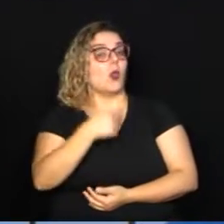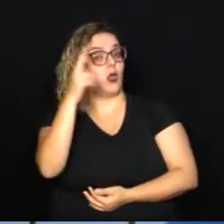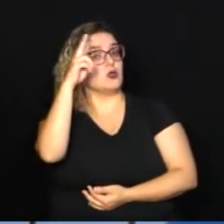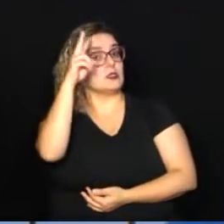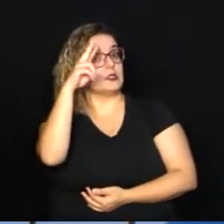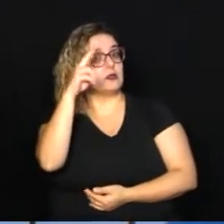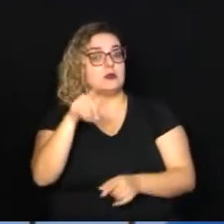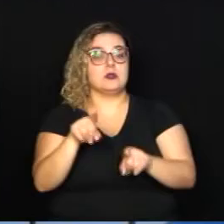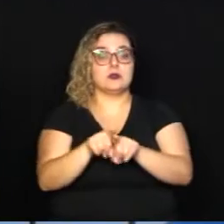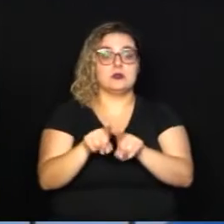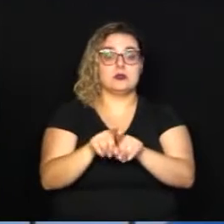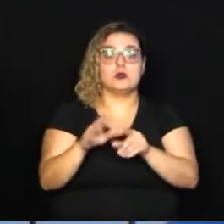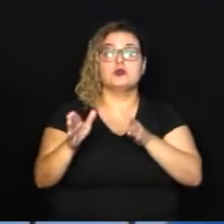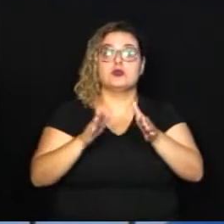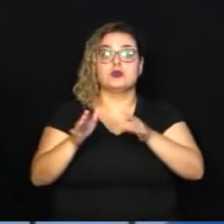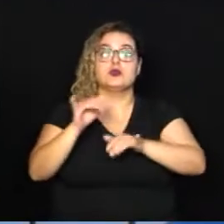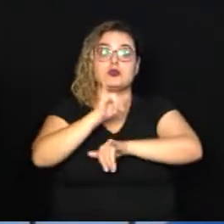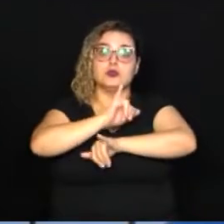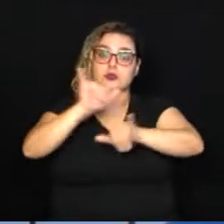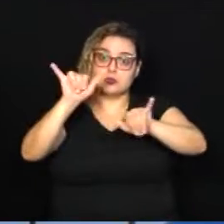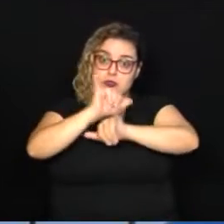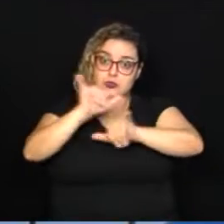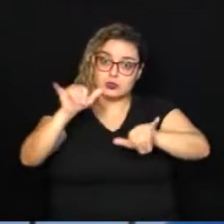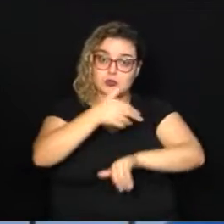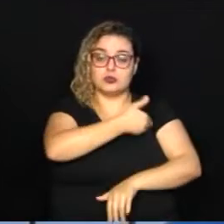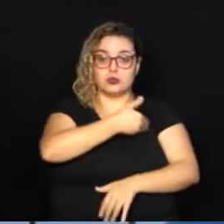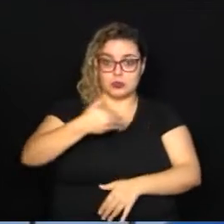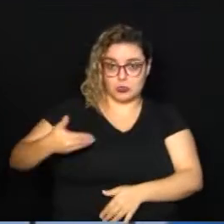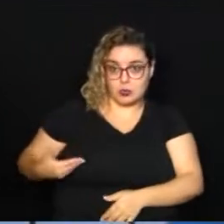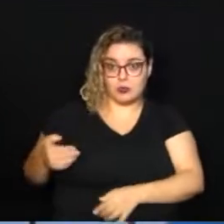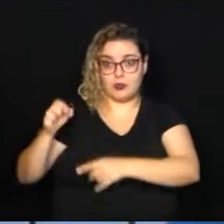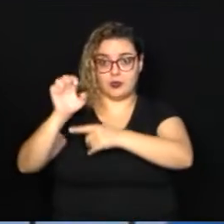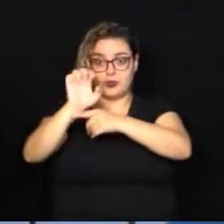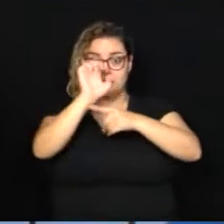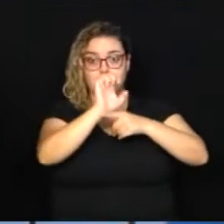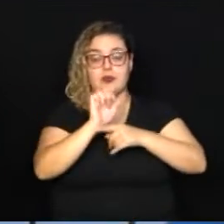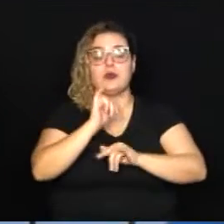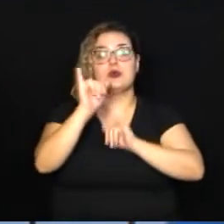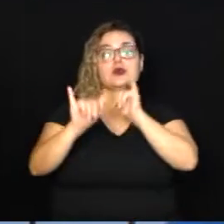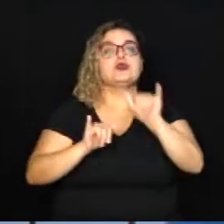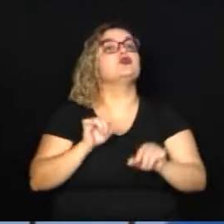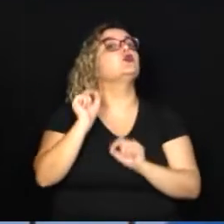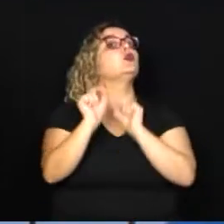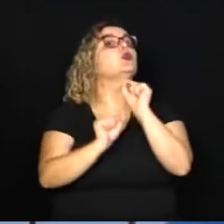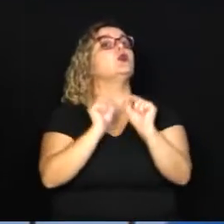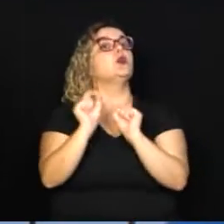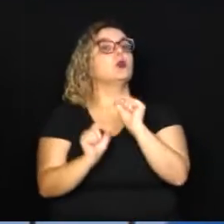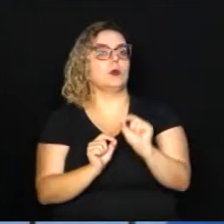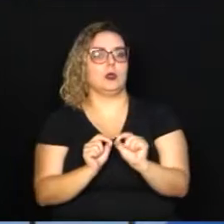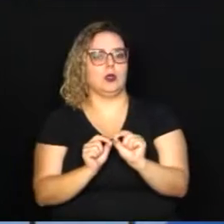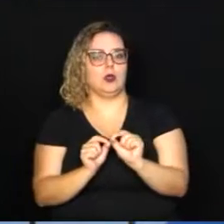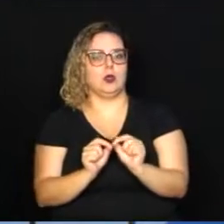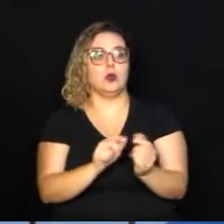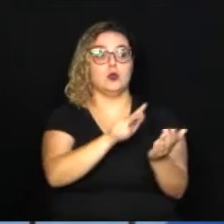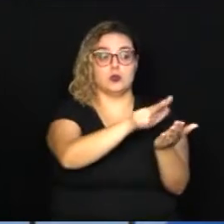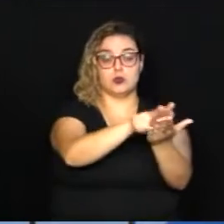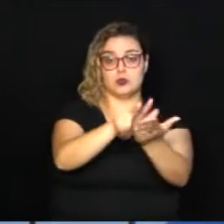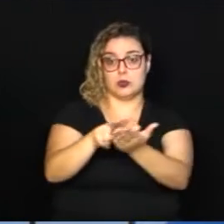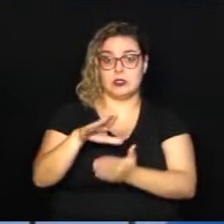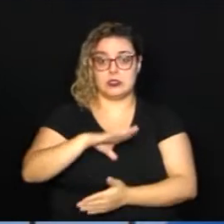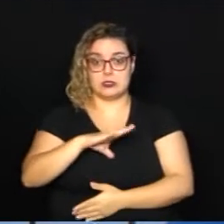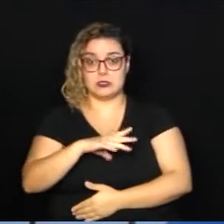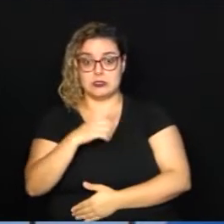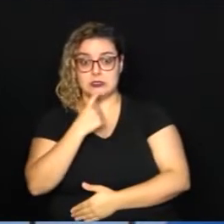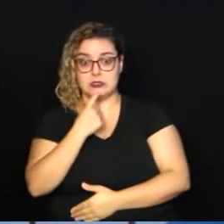inclusive, nesse anúncio do governo do estado, foi dito que os leitos de Campinas